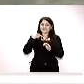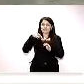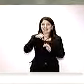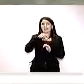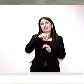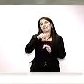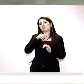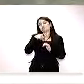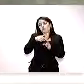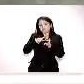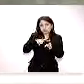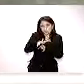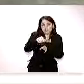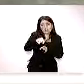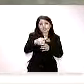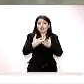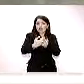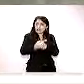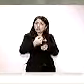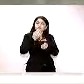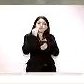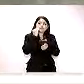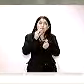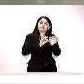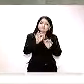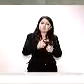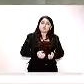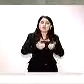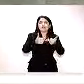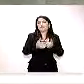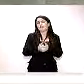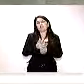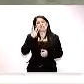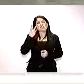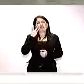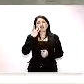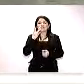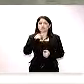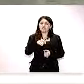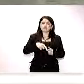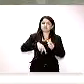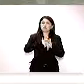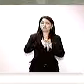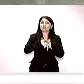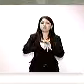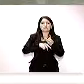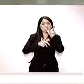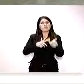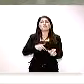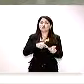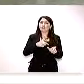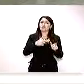podem ser prejudicados não houve não eh não acho que Deva haver violação de direito aqueles que de boa fé